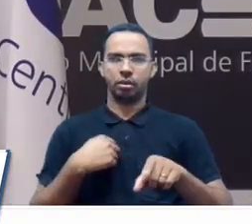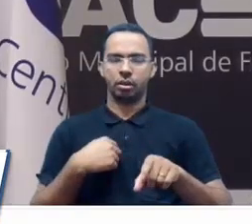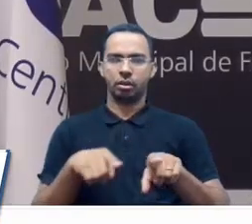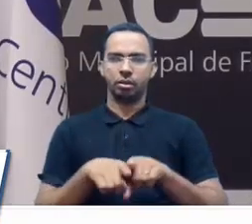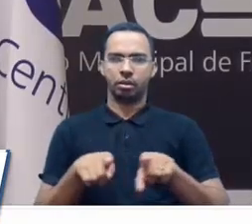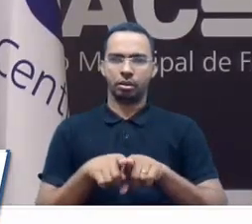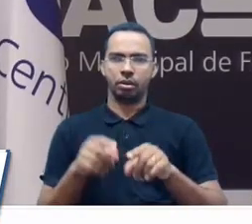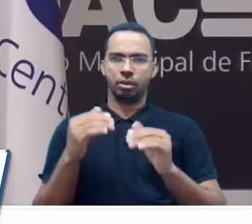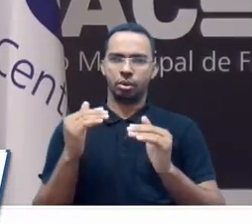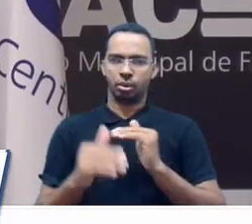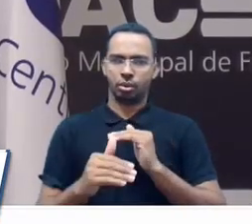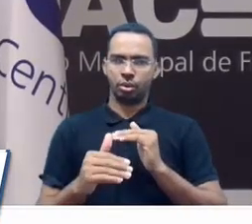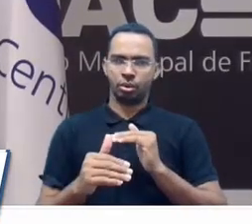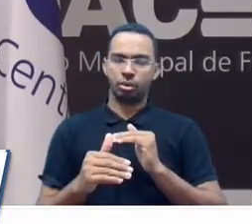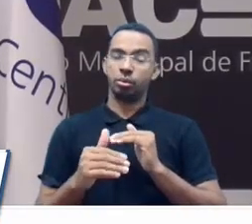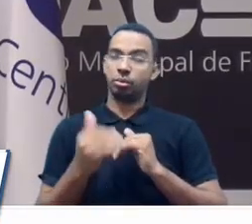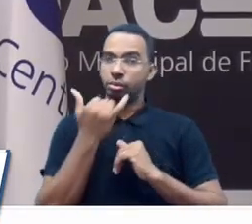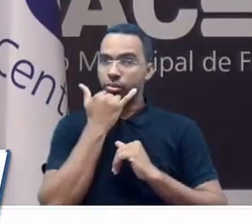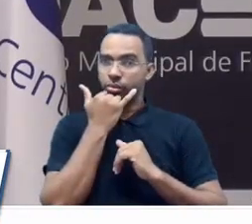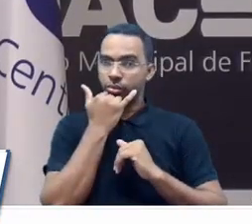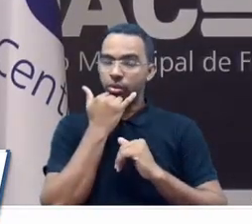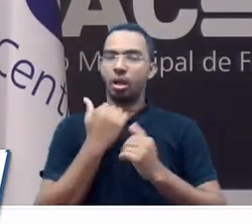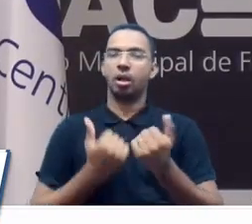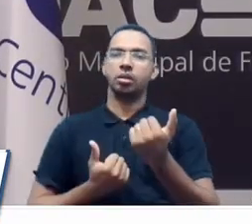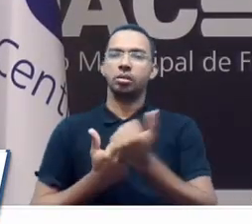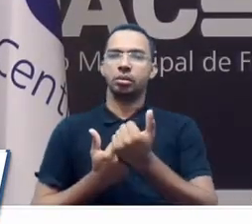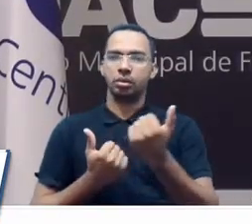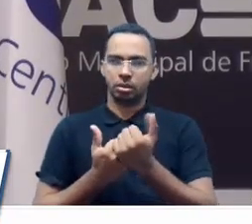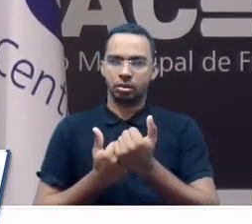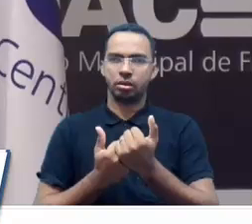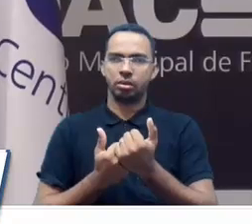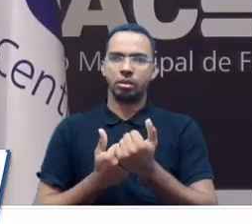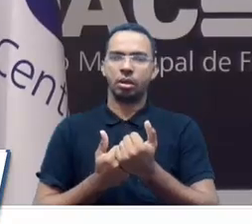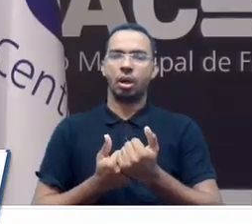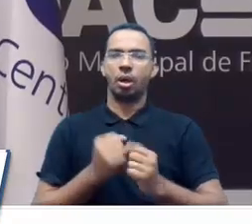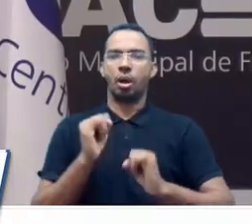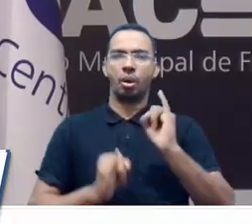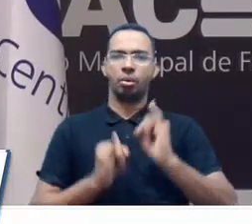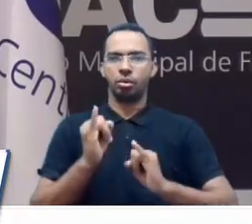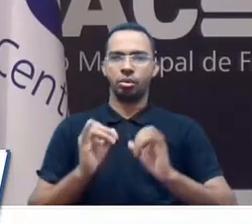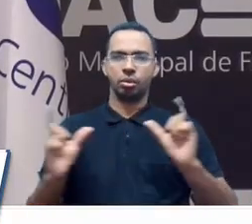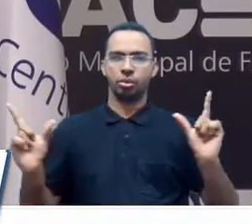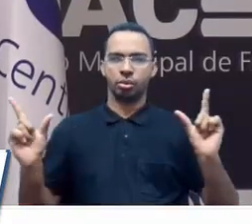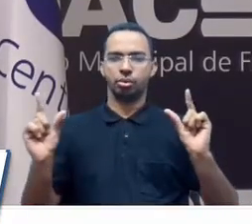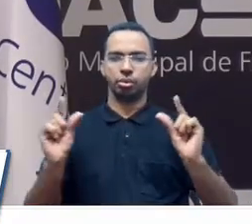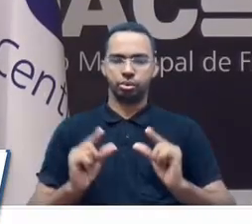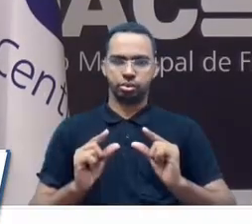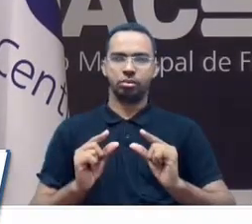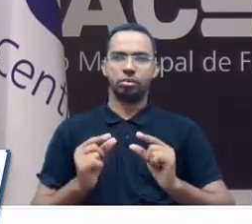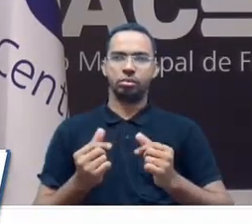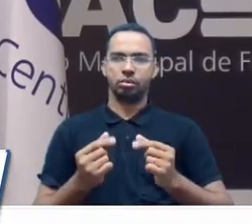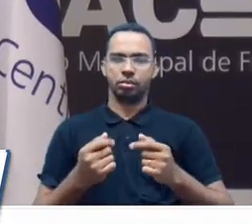contra, eu sou muito a favor, na máquina pública, que a gente enxugue gastos. Nós temos que enxugar